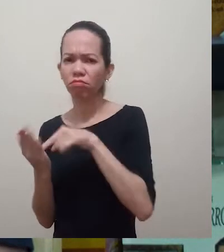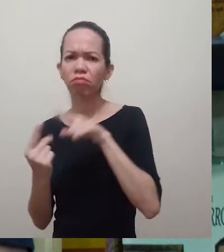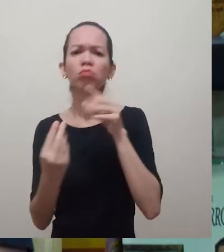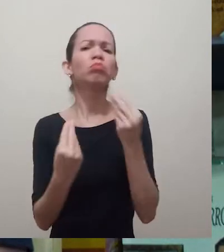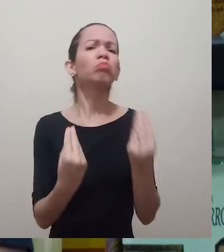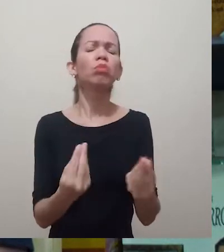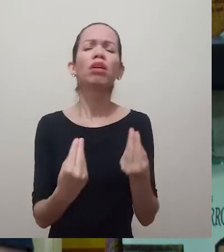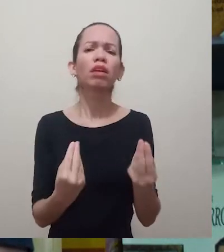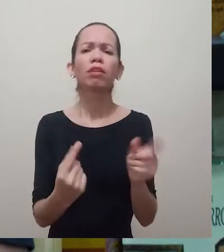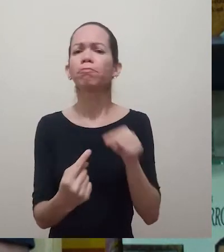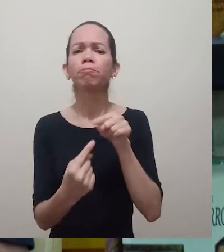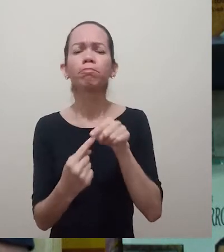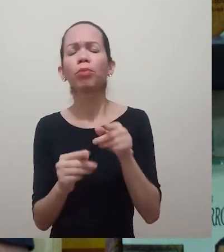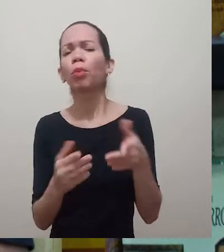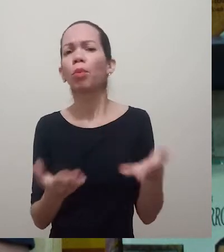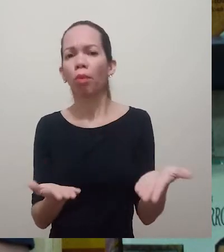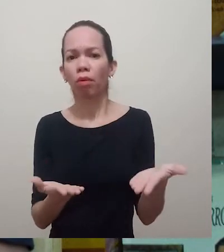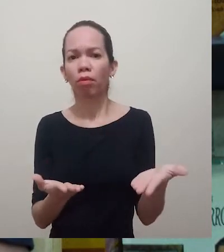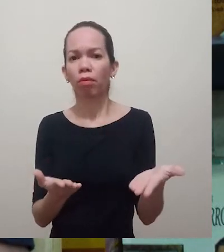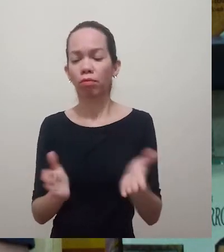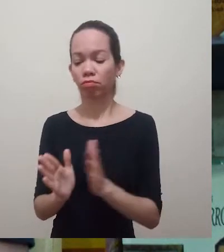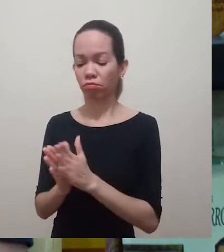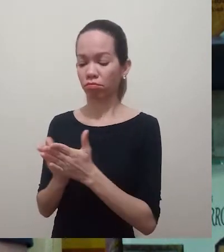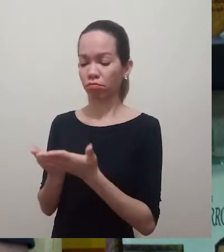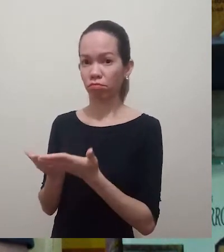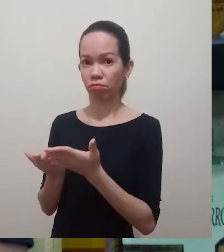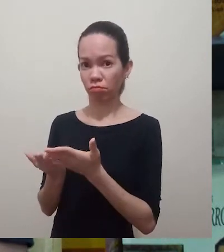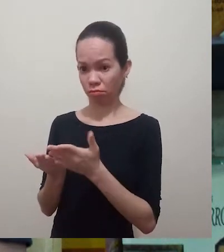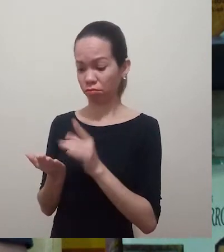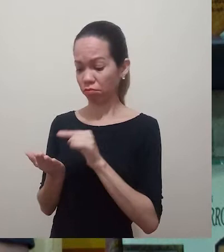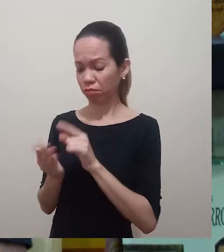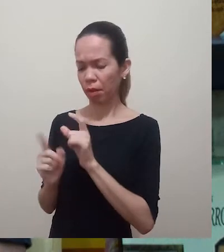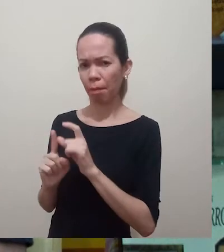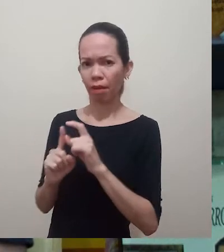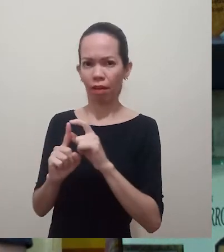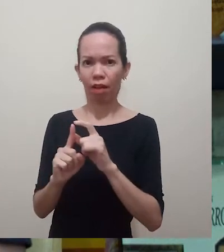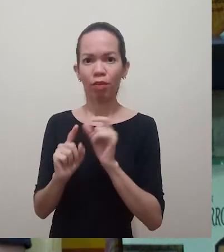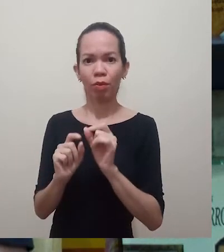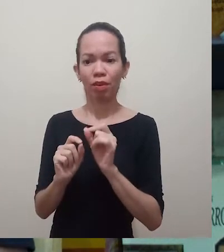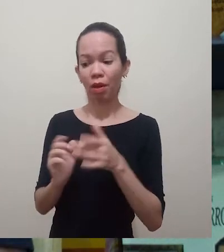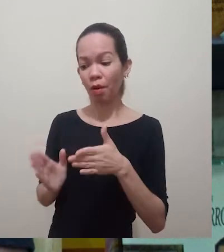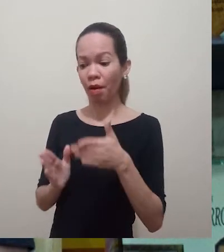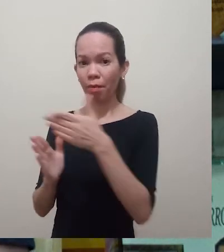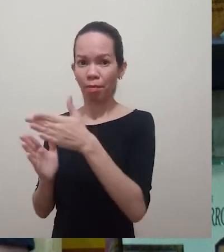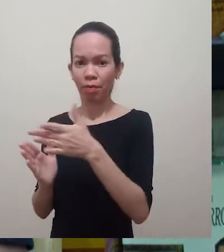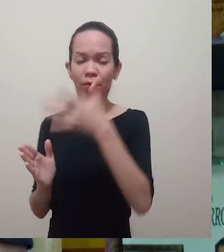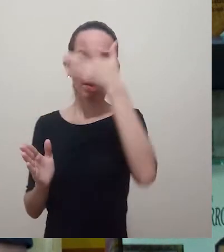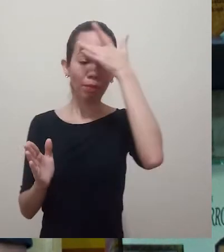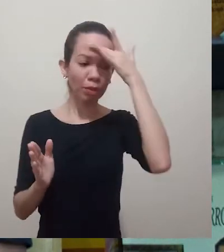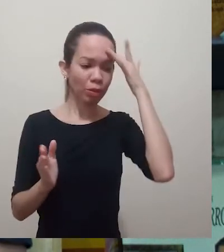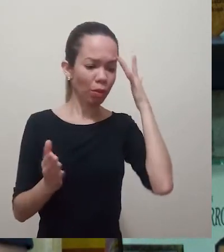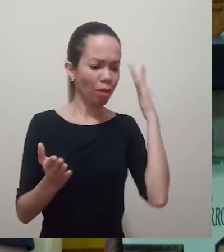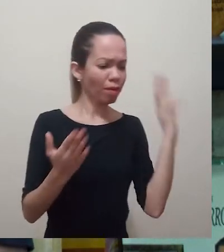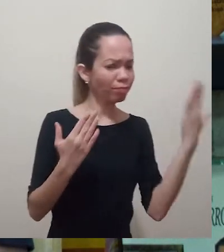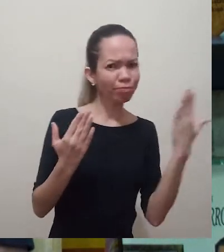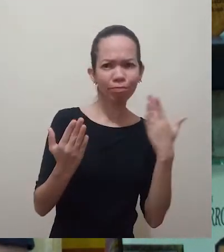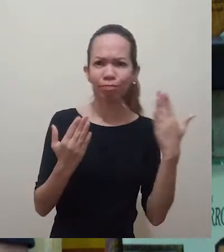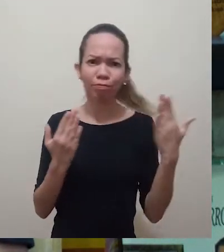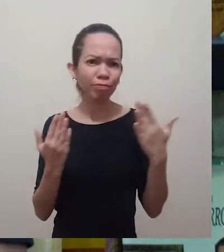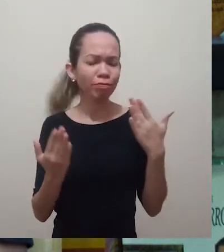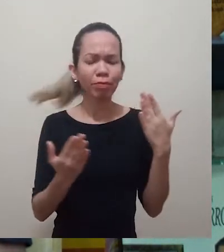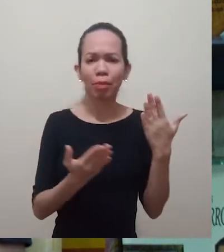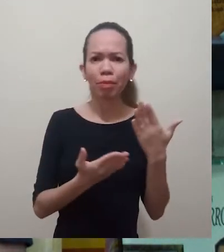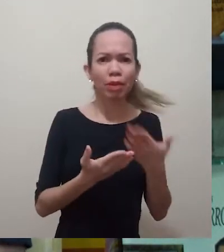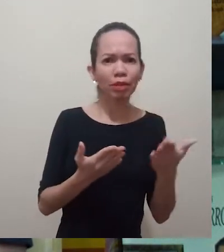palavra a palavra de deus ela é o canal pelo qual o homem perdido vai ter um encontro